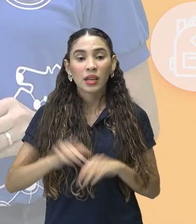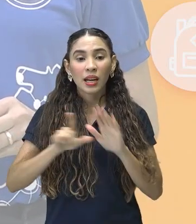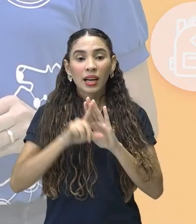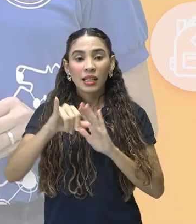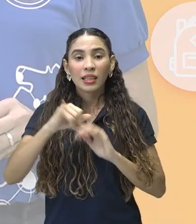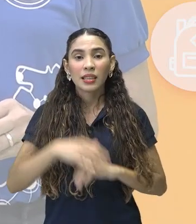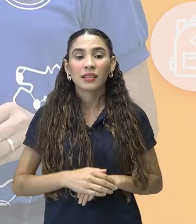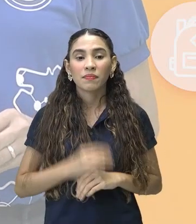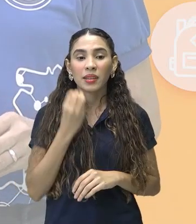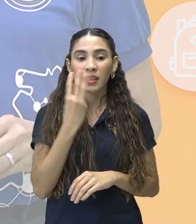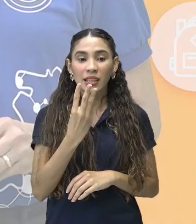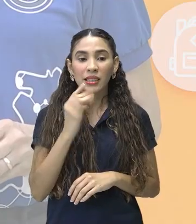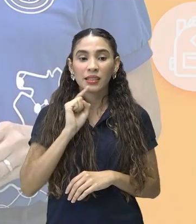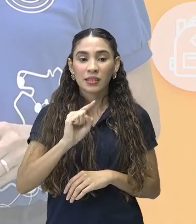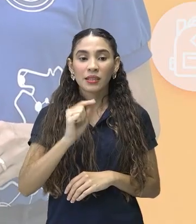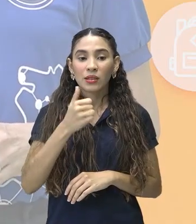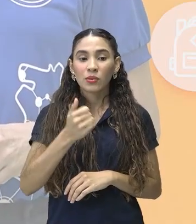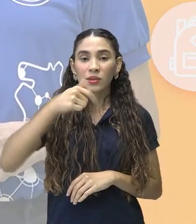Lei